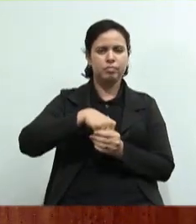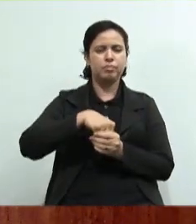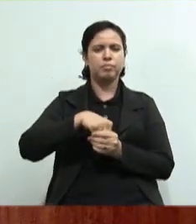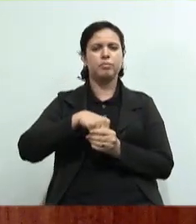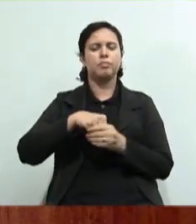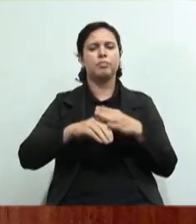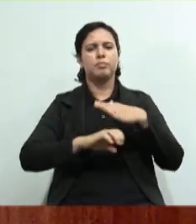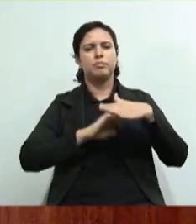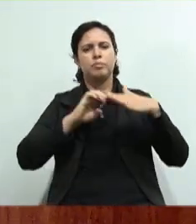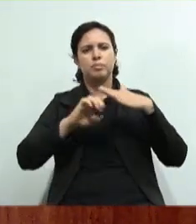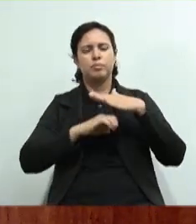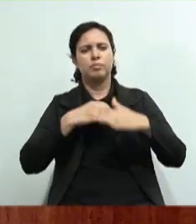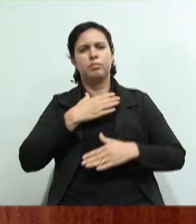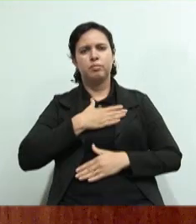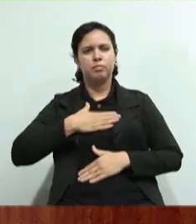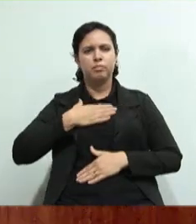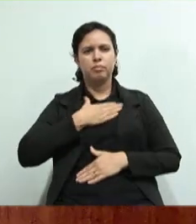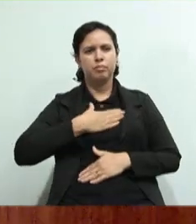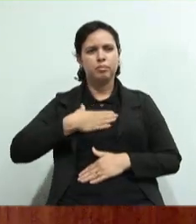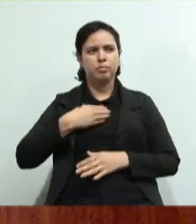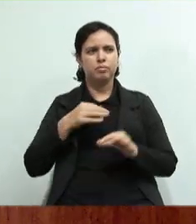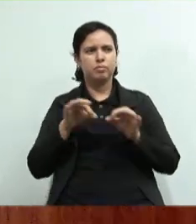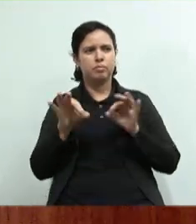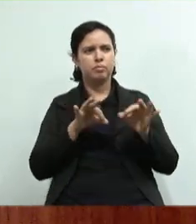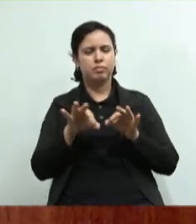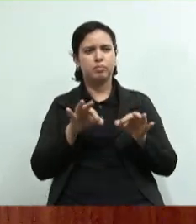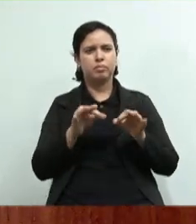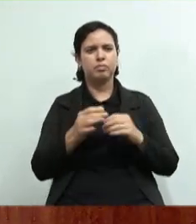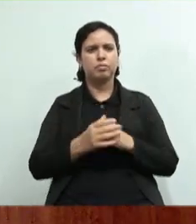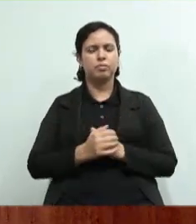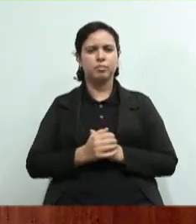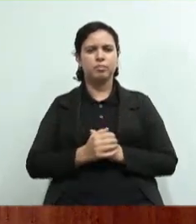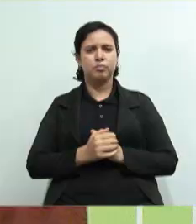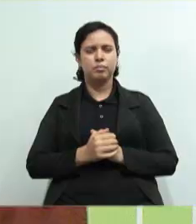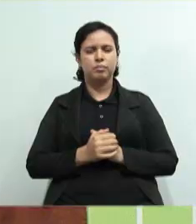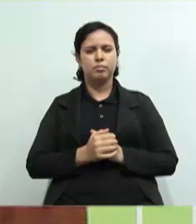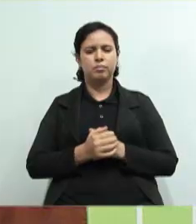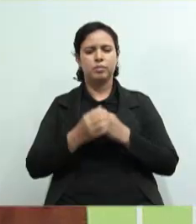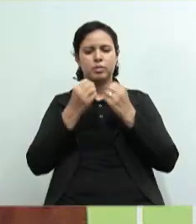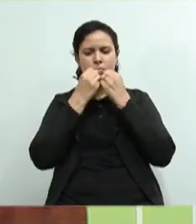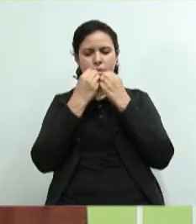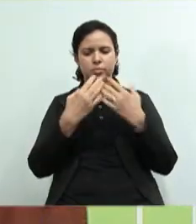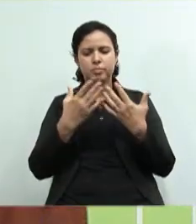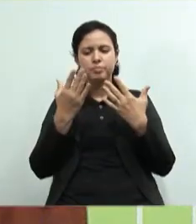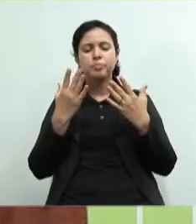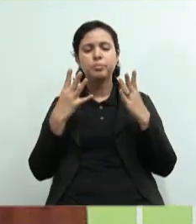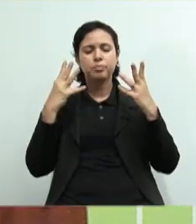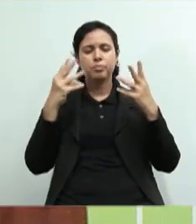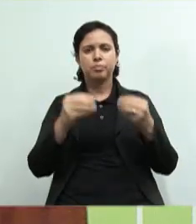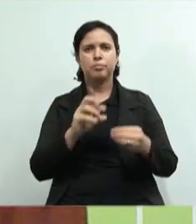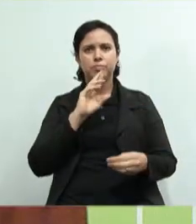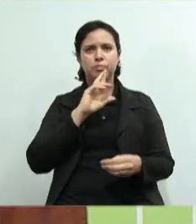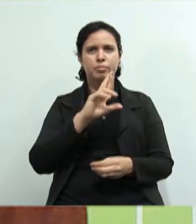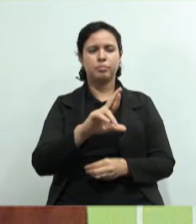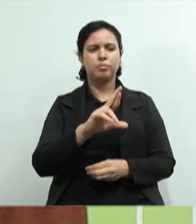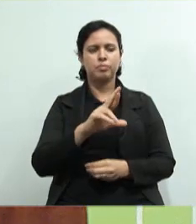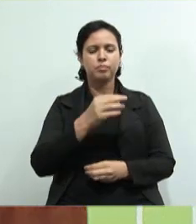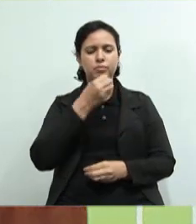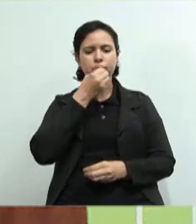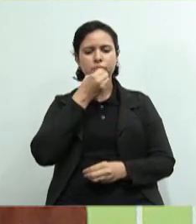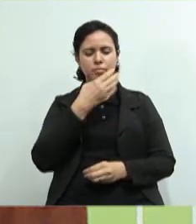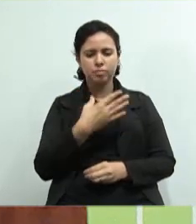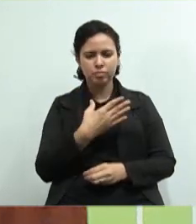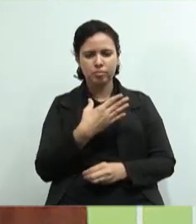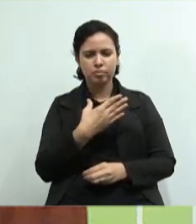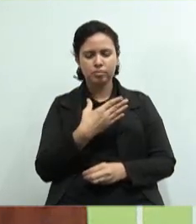possibilitando um ambiente agradável e organizado. Perfeito. Muito bem, todas as respostas foram muito boas.